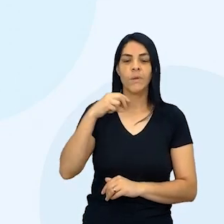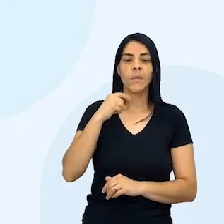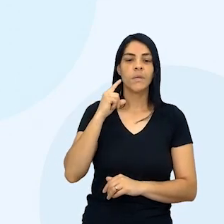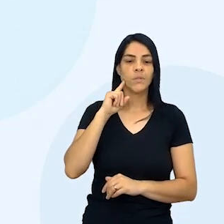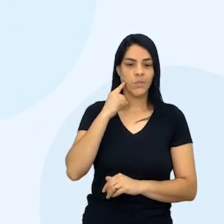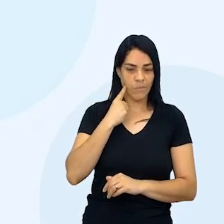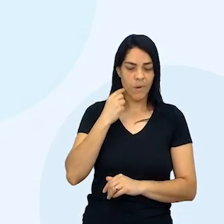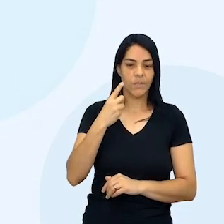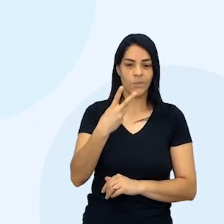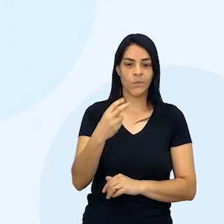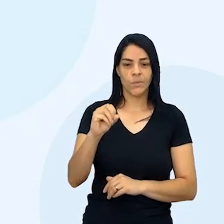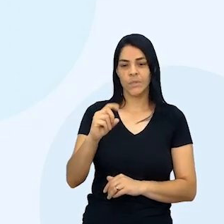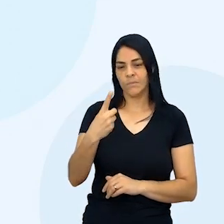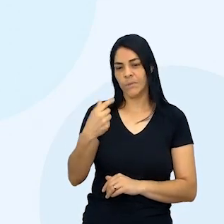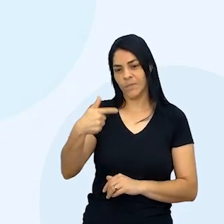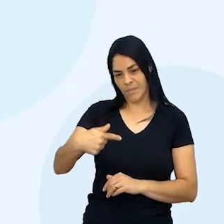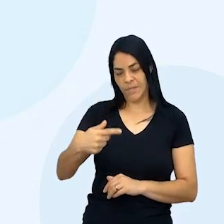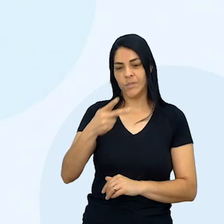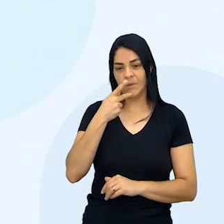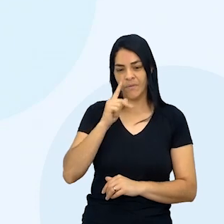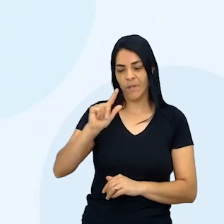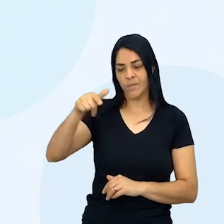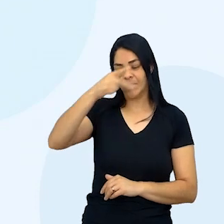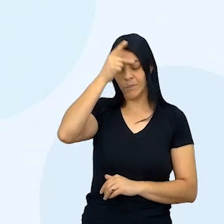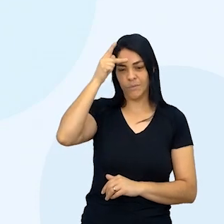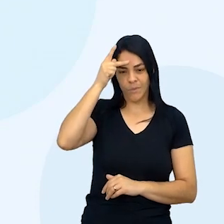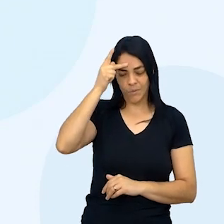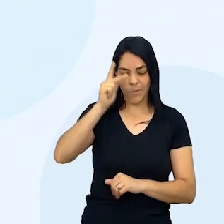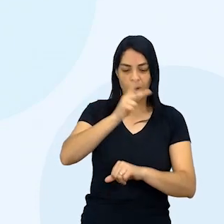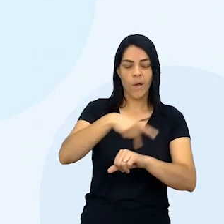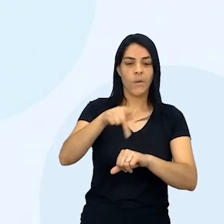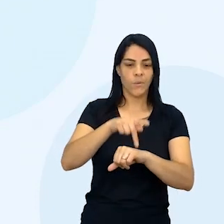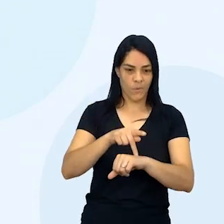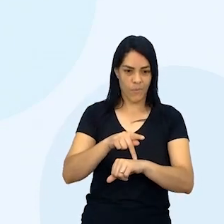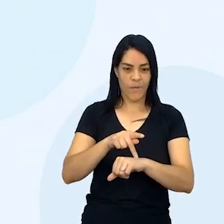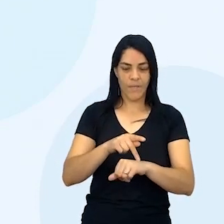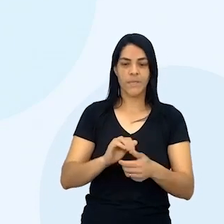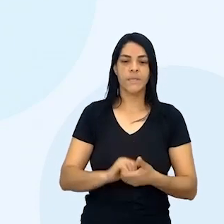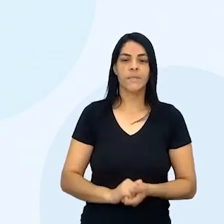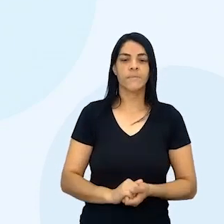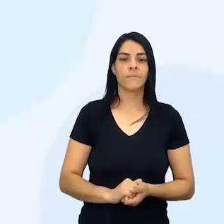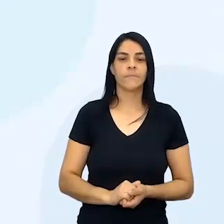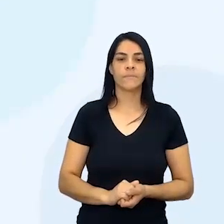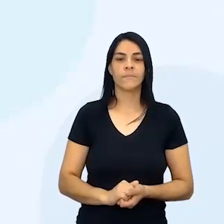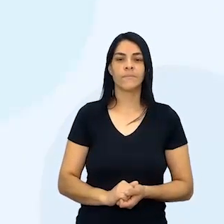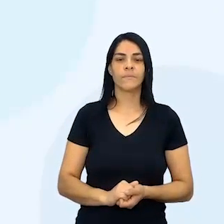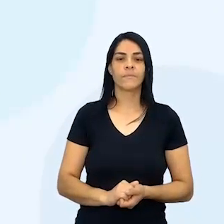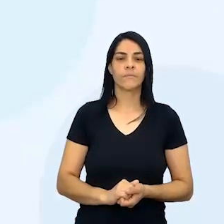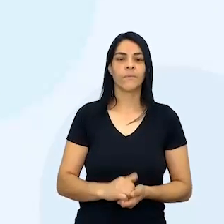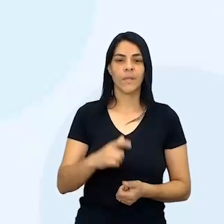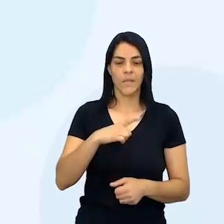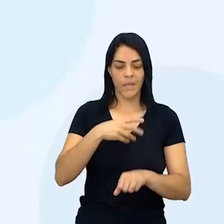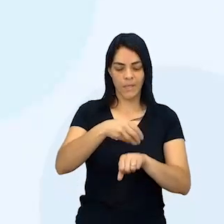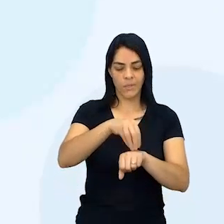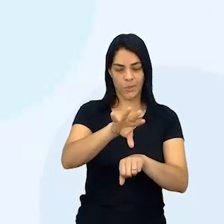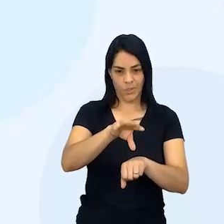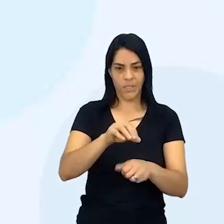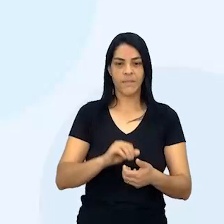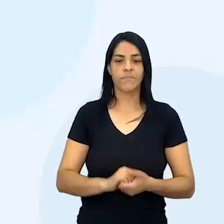mais dessa questão da lei do estrangeiro, trazendo uma perspectiva um pouco mais atual, de 2017. Né? Nós temos aí algumas